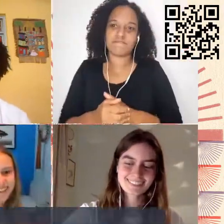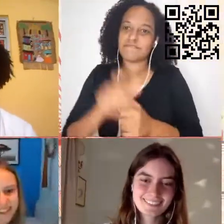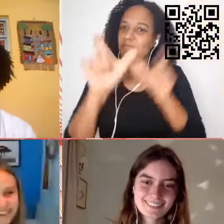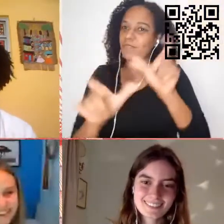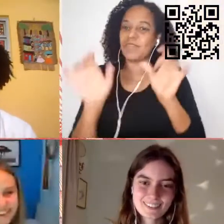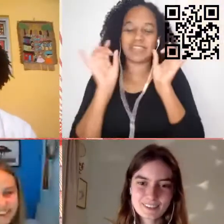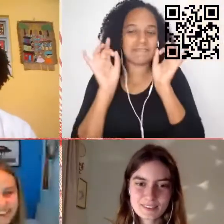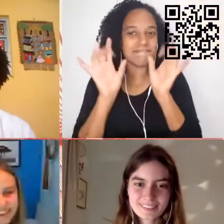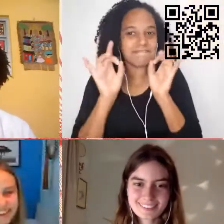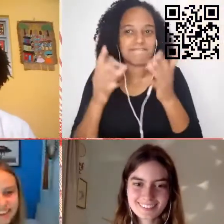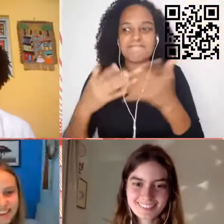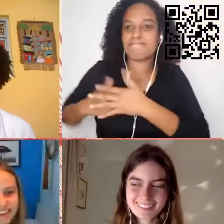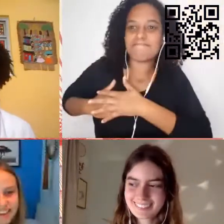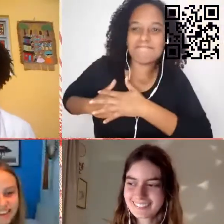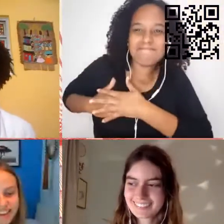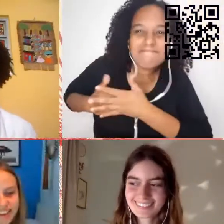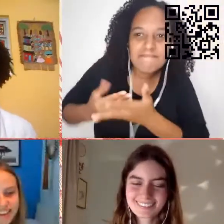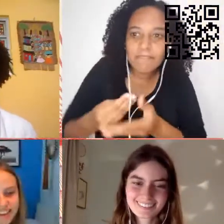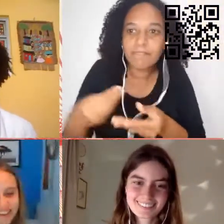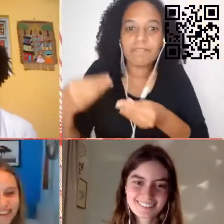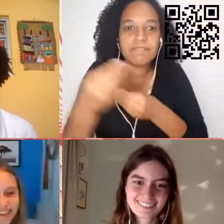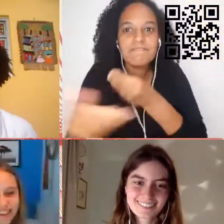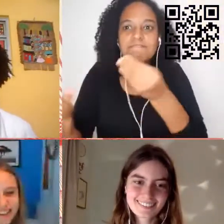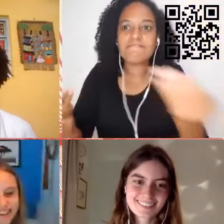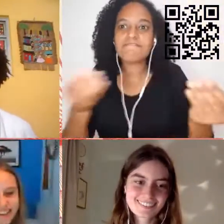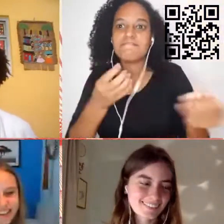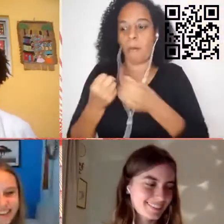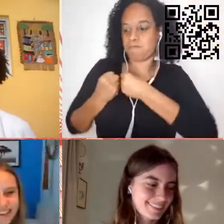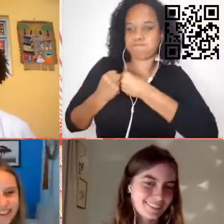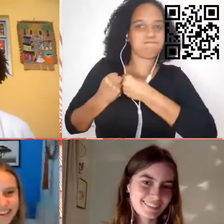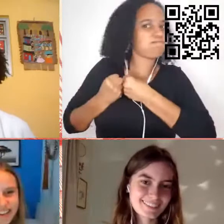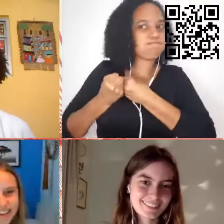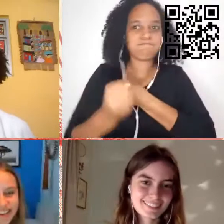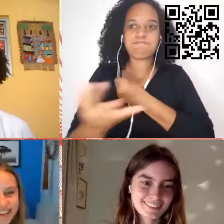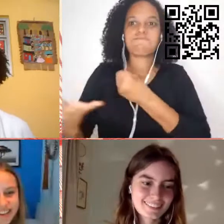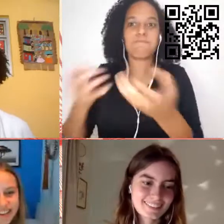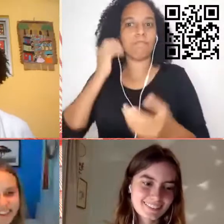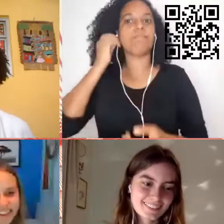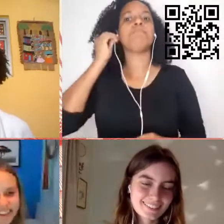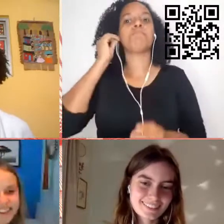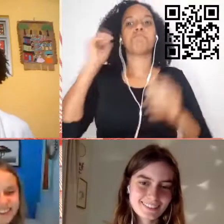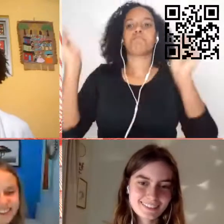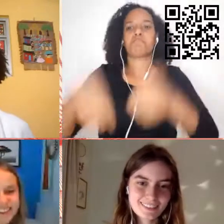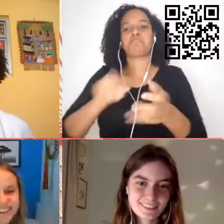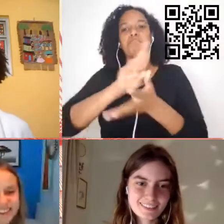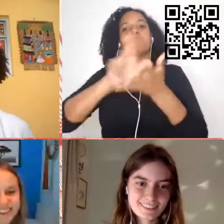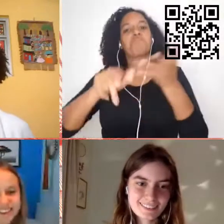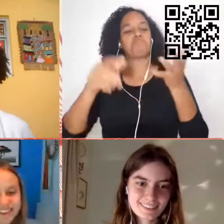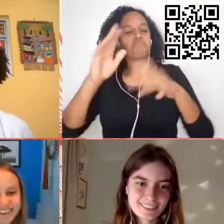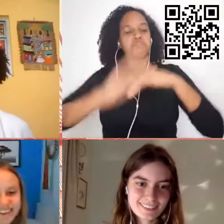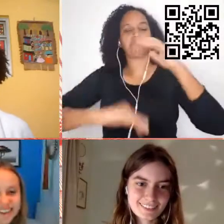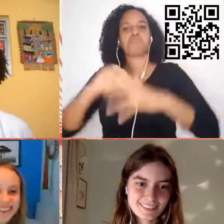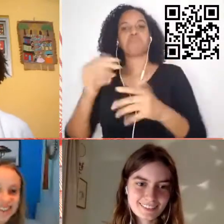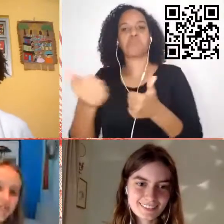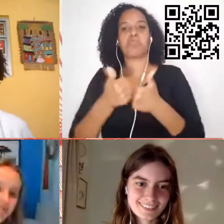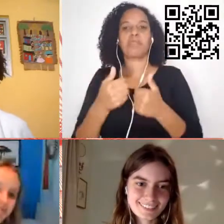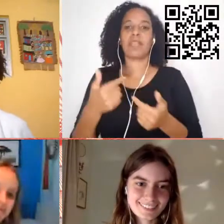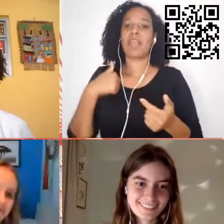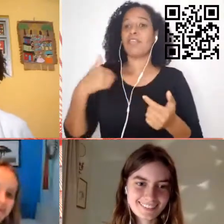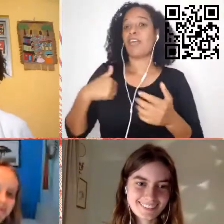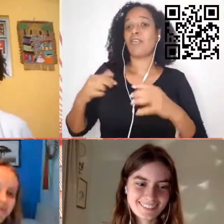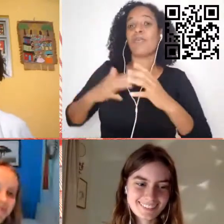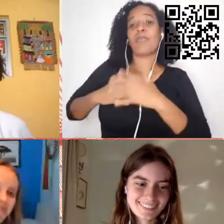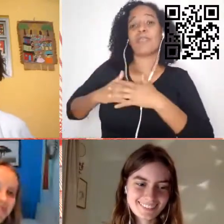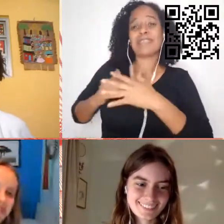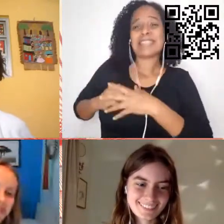incríveis, generosas e muito, com muita competência aí. Já estou aqui com o coração